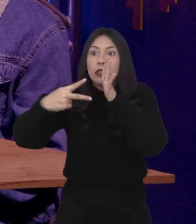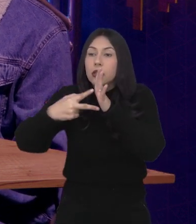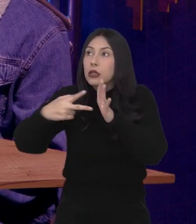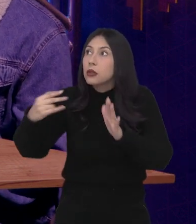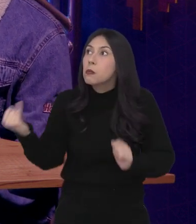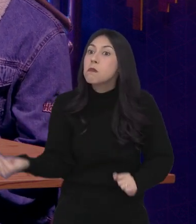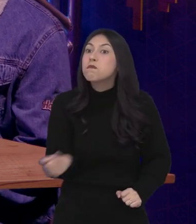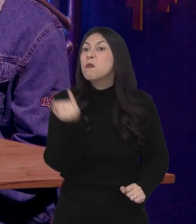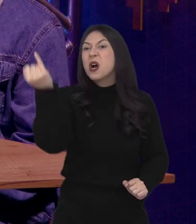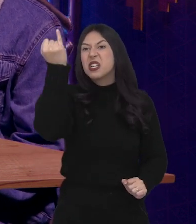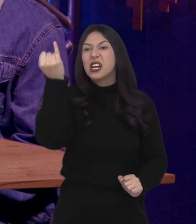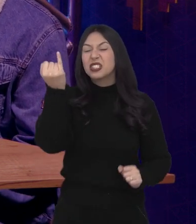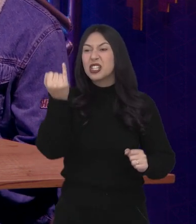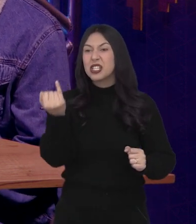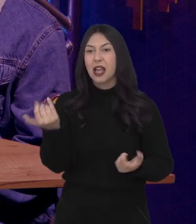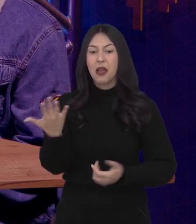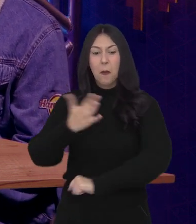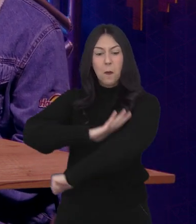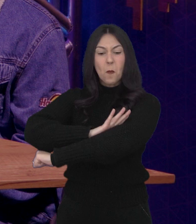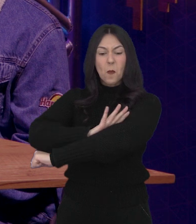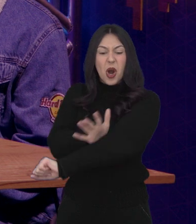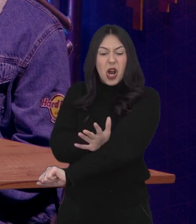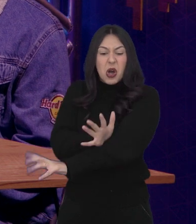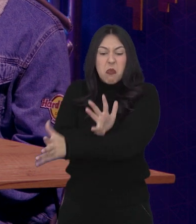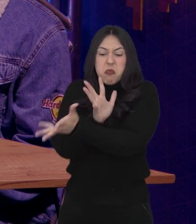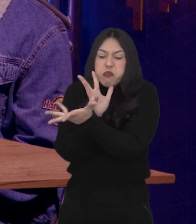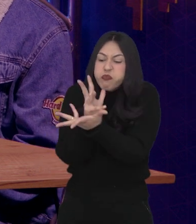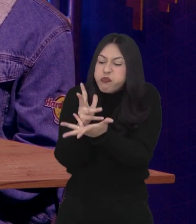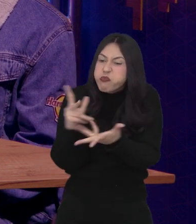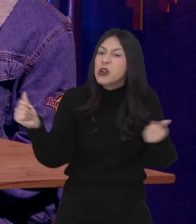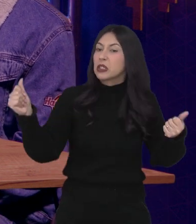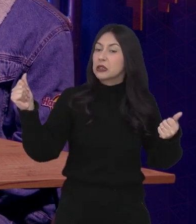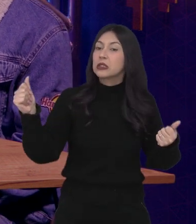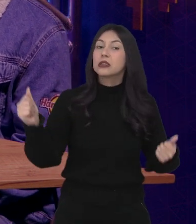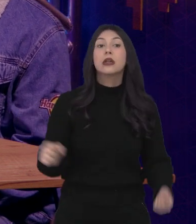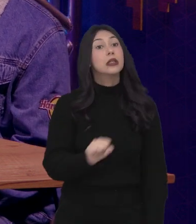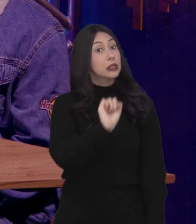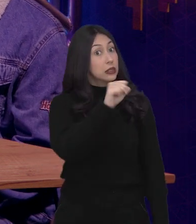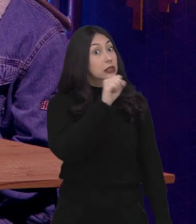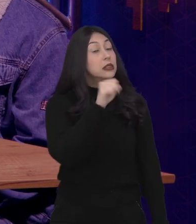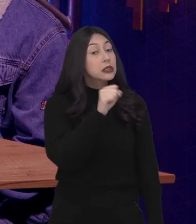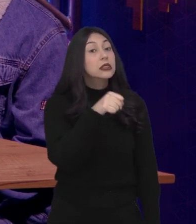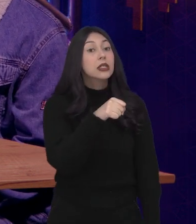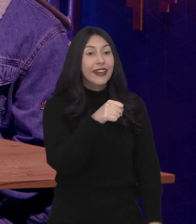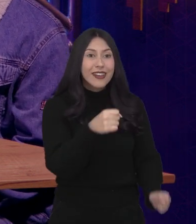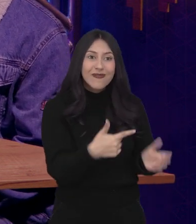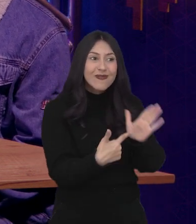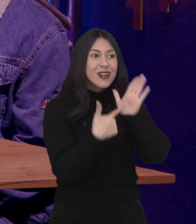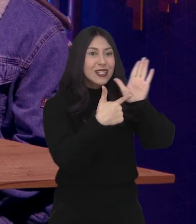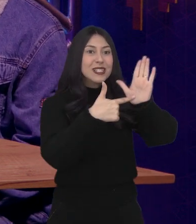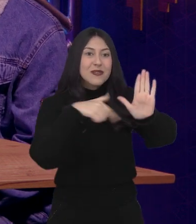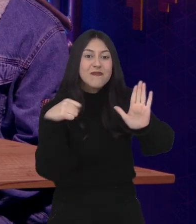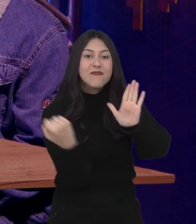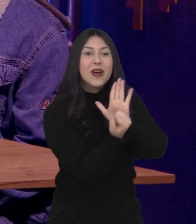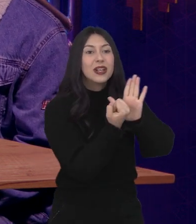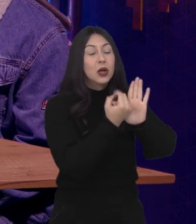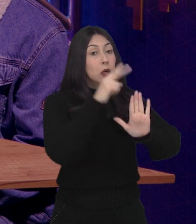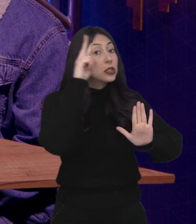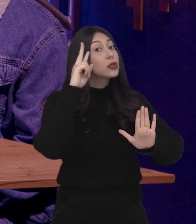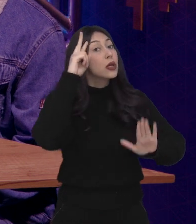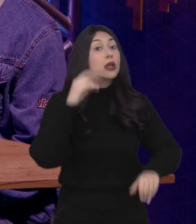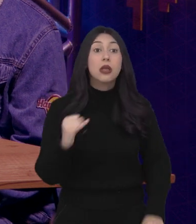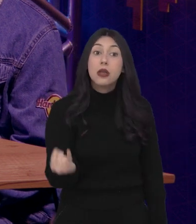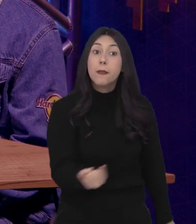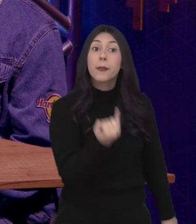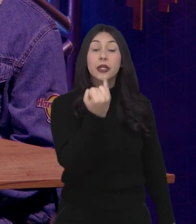muito importante, né, no combate ao preconceito. Não, com certeza teve sim. E fica aí, né, esse registro histórico, né,